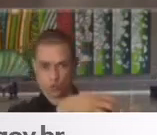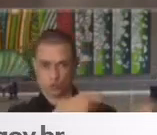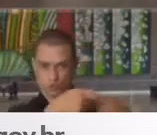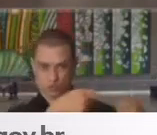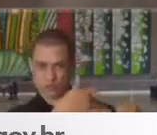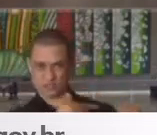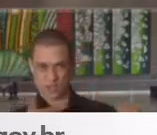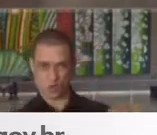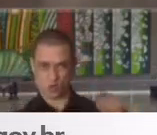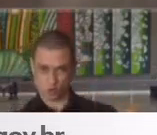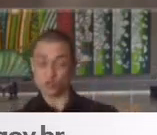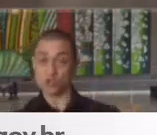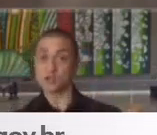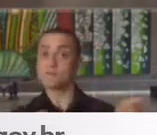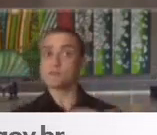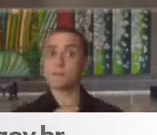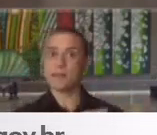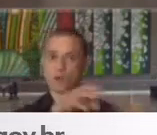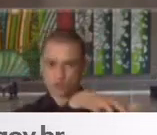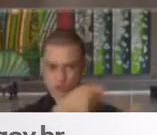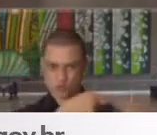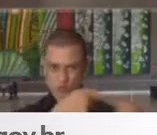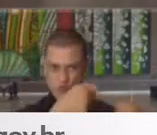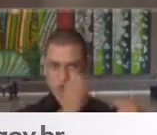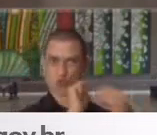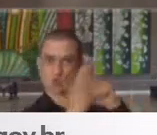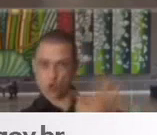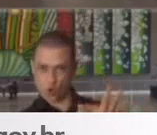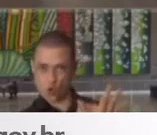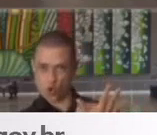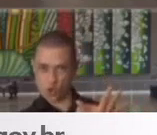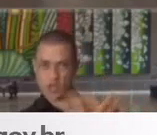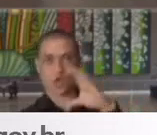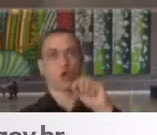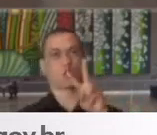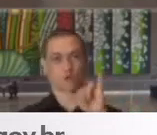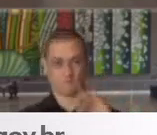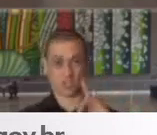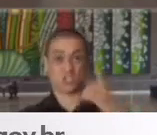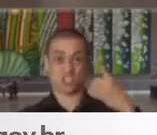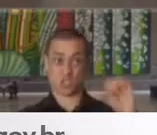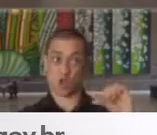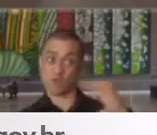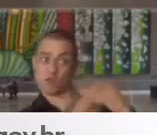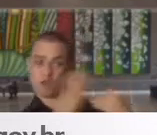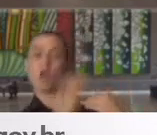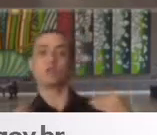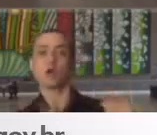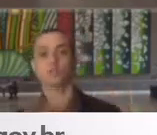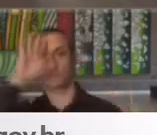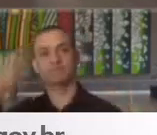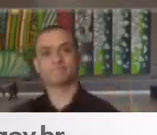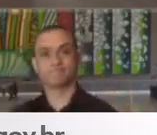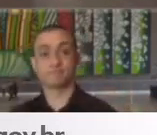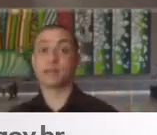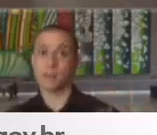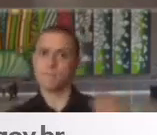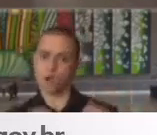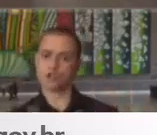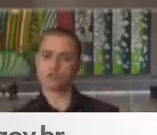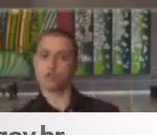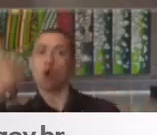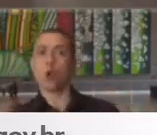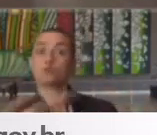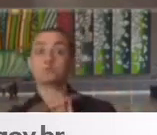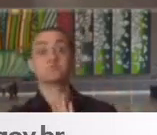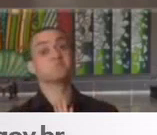do centro de contingência do coronavírus do Covid-19. Outras medidas poderão ser adotadas, mas vale aqui a